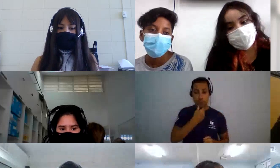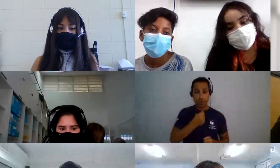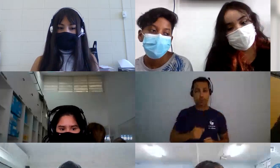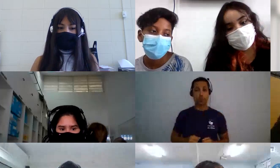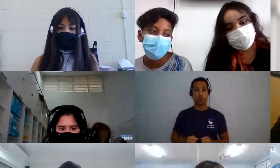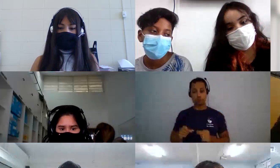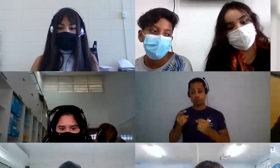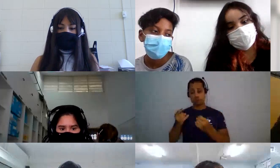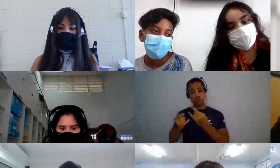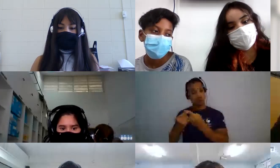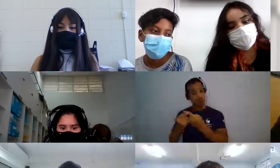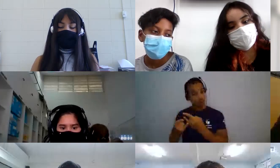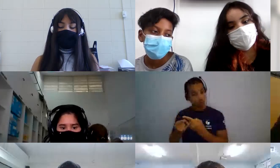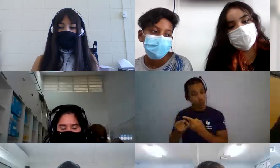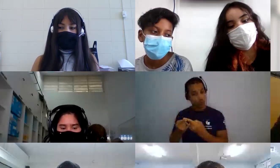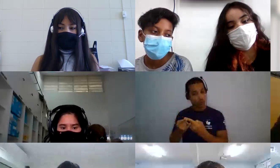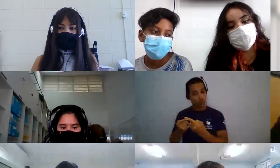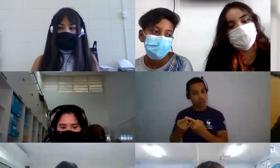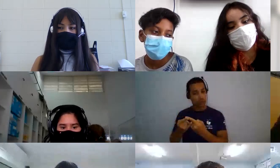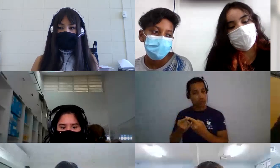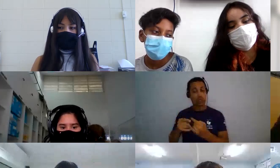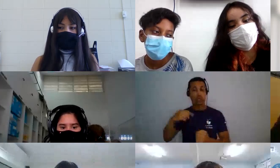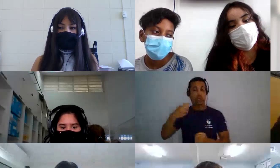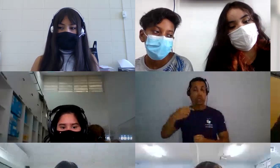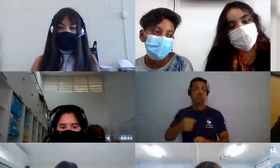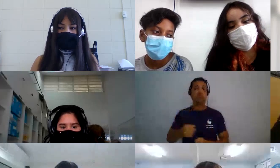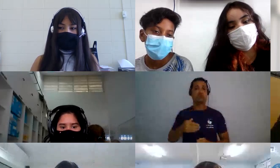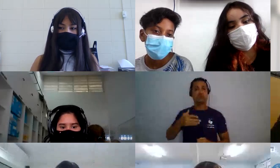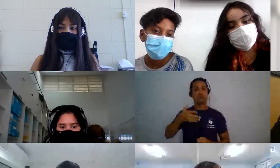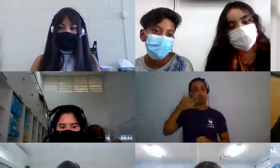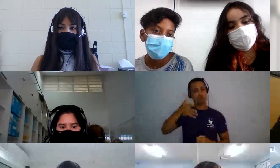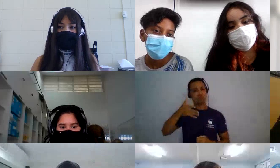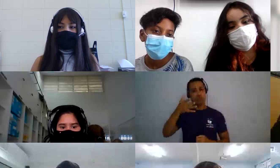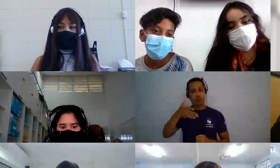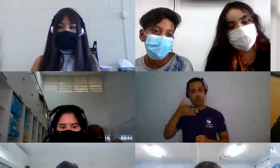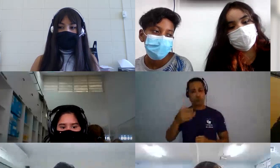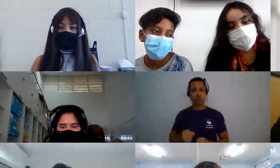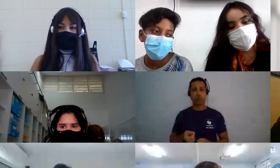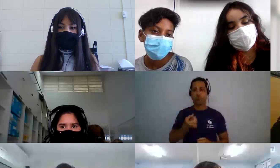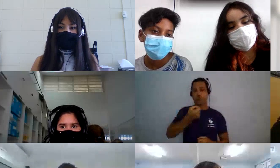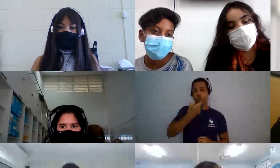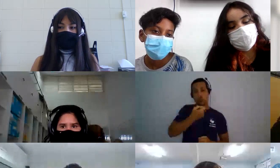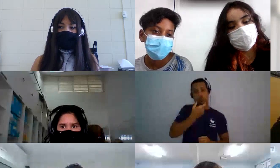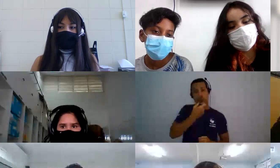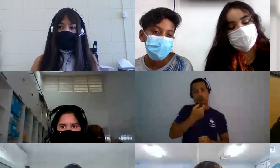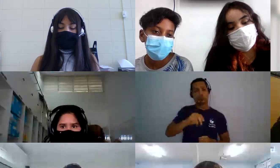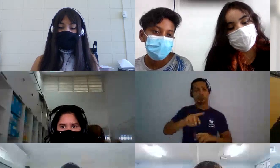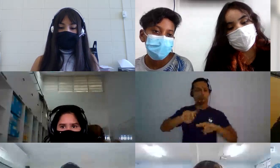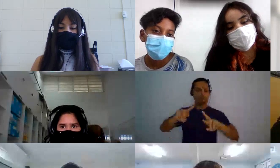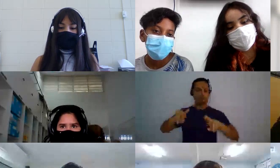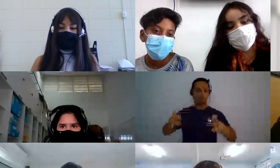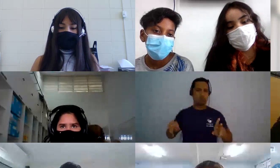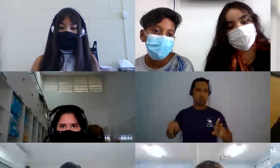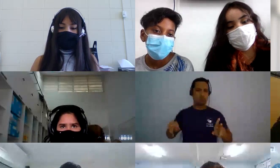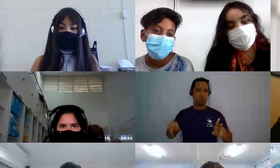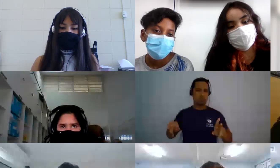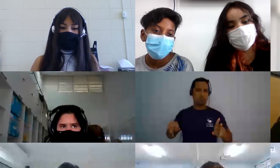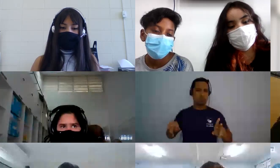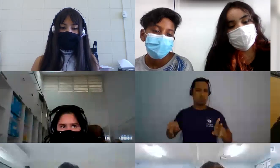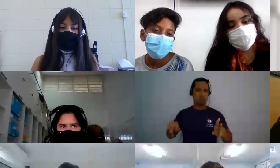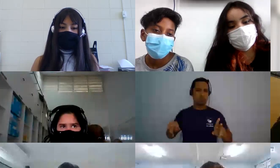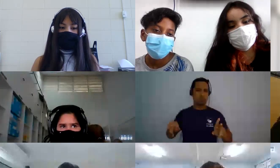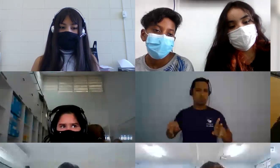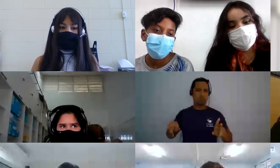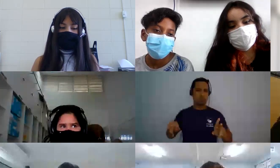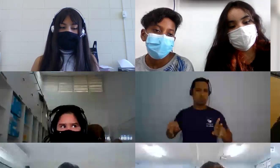camisinha masculina, tá? Depois a gente pode conversar sobre pílula, sobre os outros métodos que as meninas utilizam. Metade não usa, isso